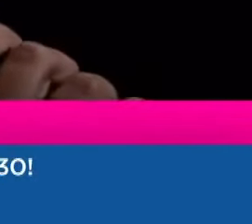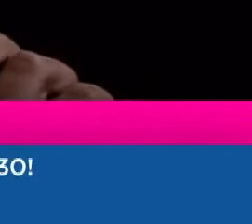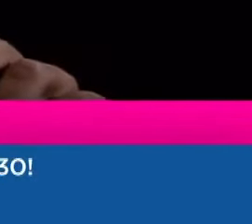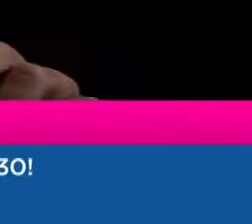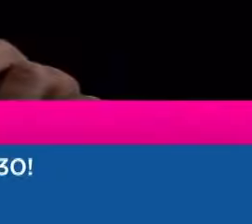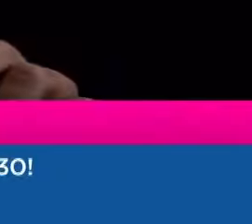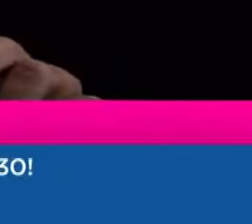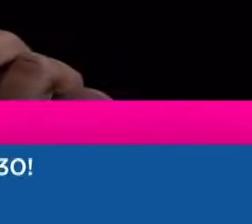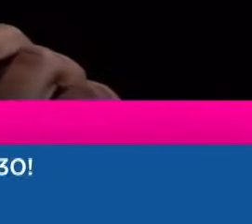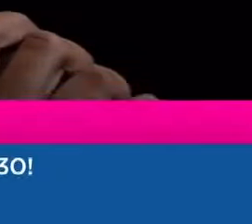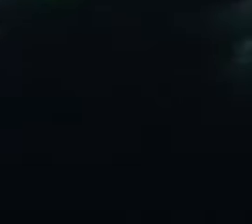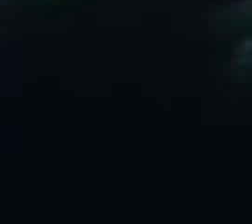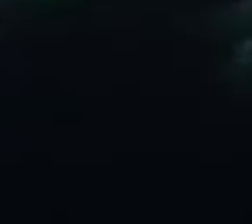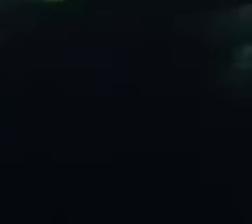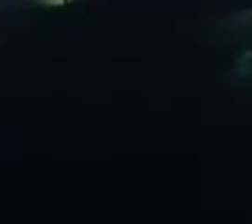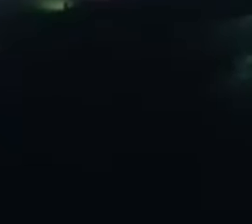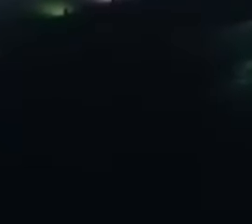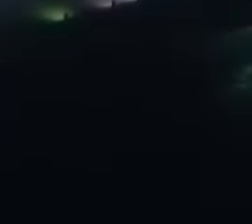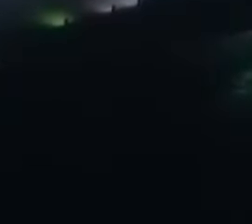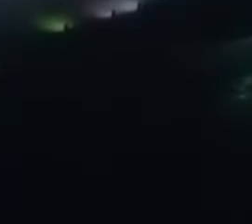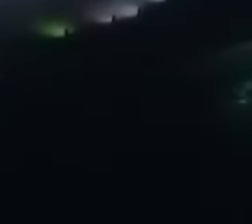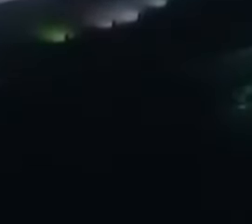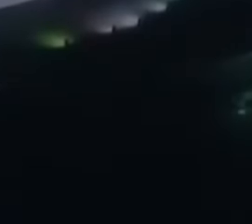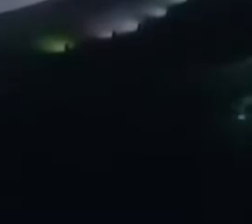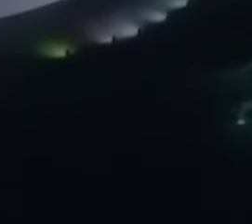Senta aqui, vou te dar um recado.